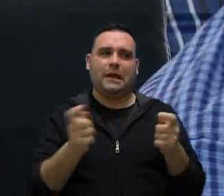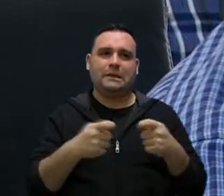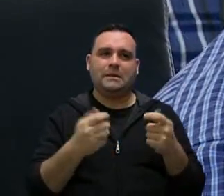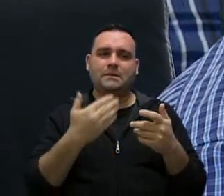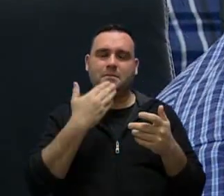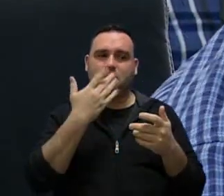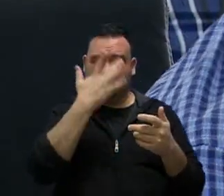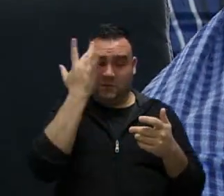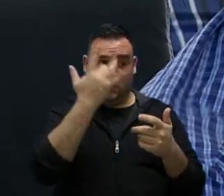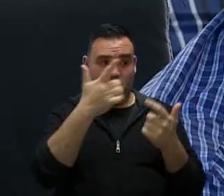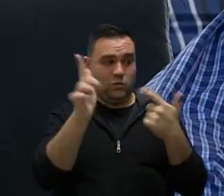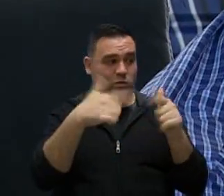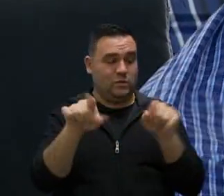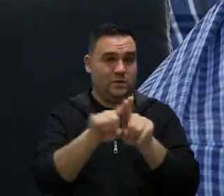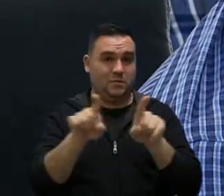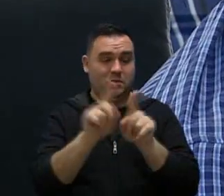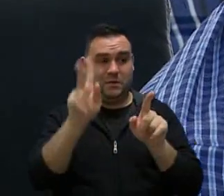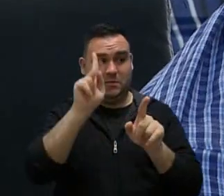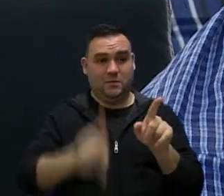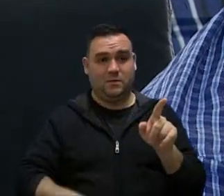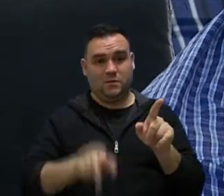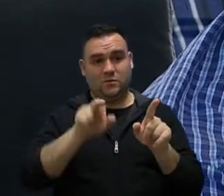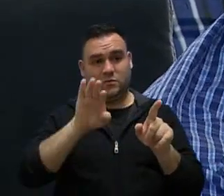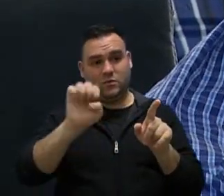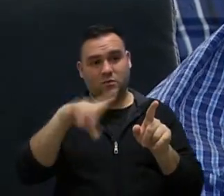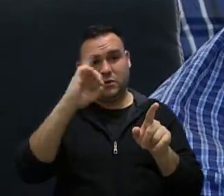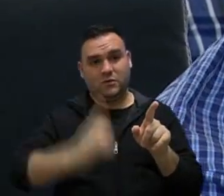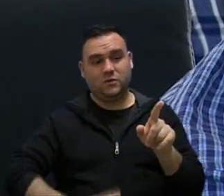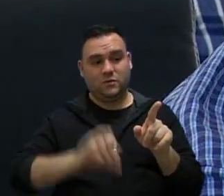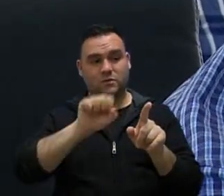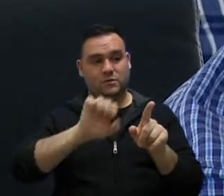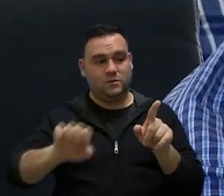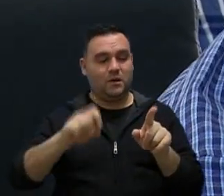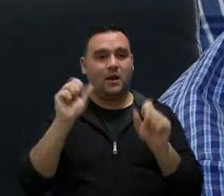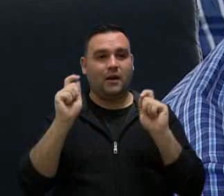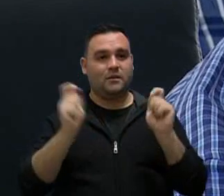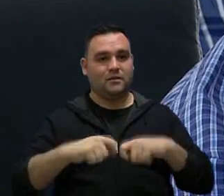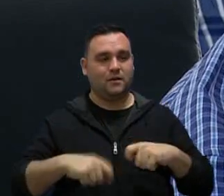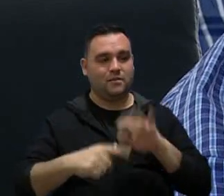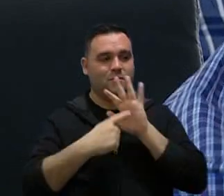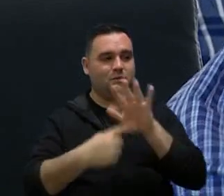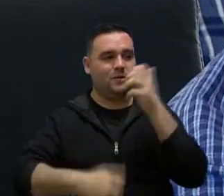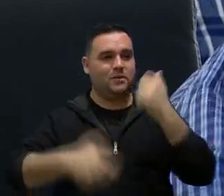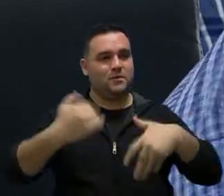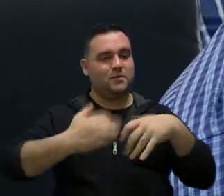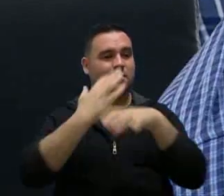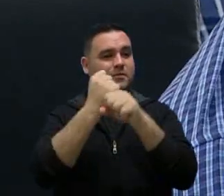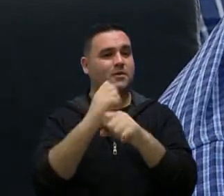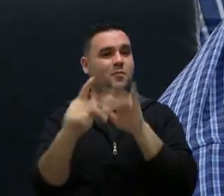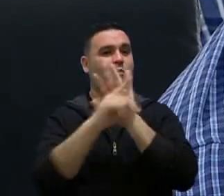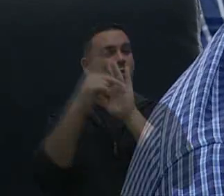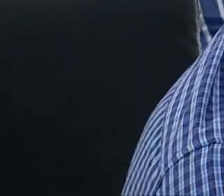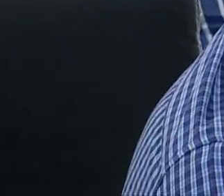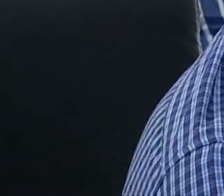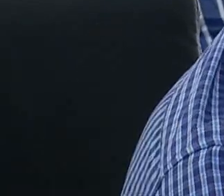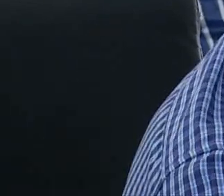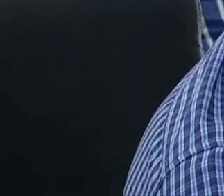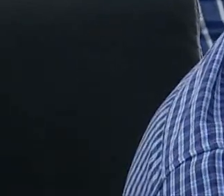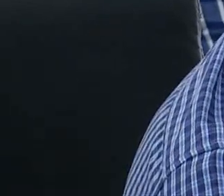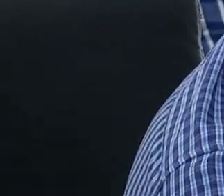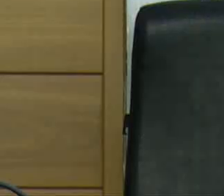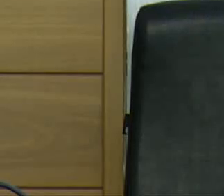oportunidade para que as pessoas o presidente da urbs o diretor do saae processes pudesse sim orçamento dele lá